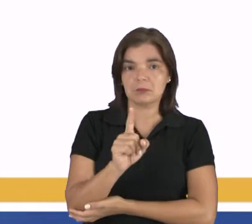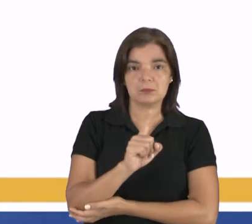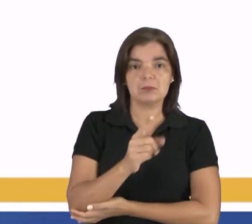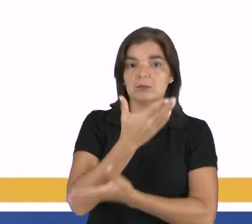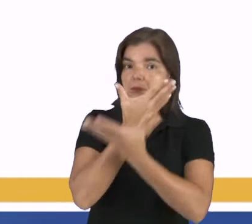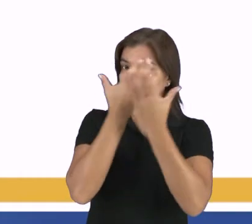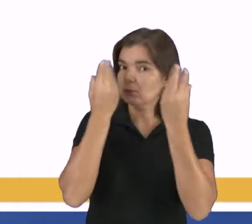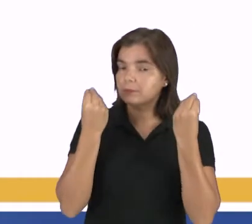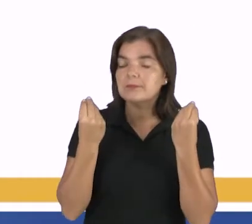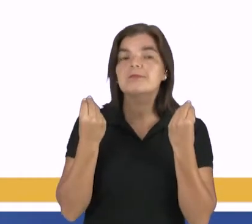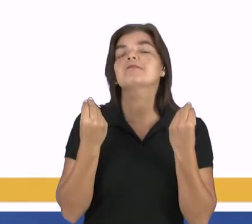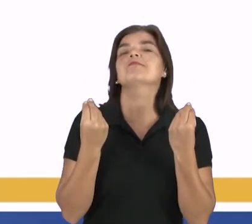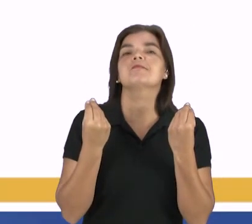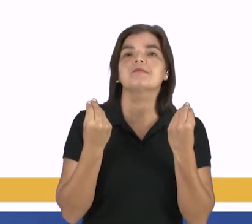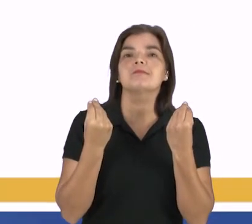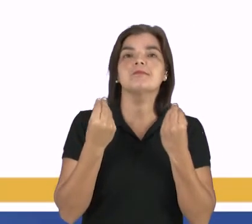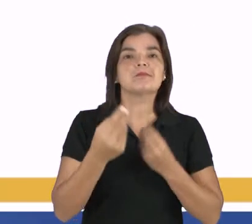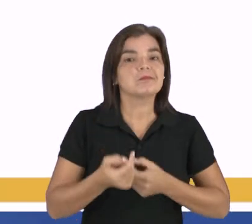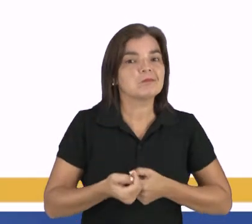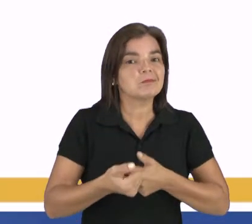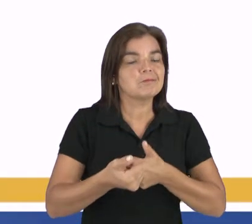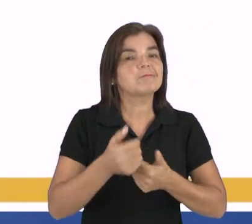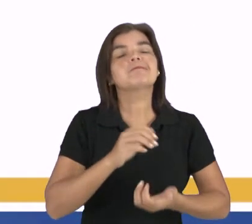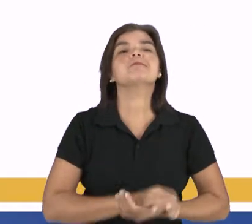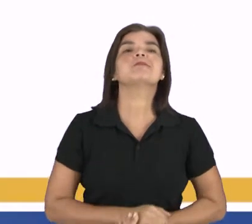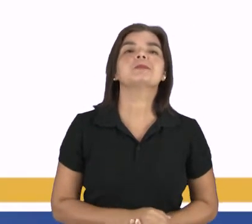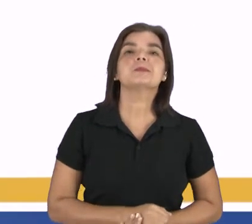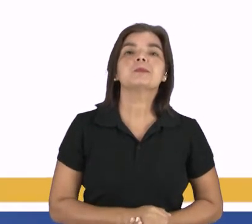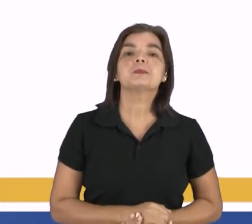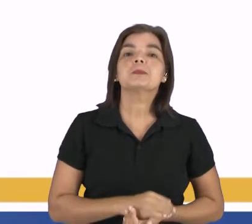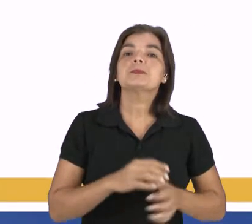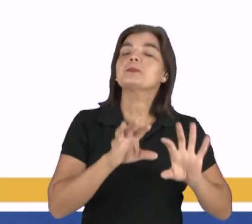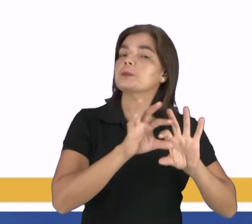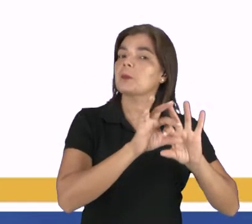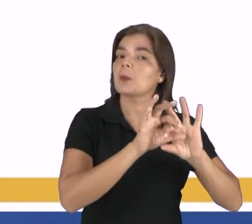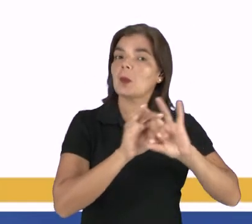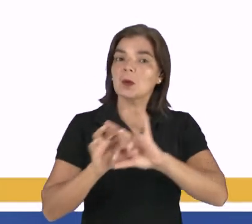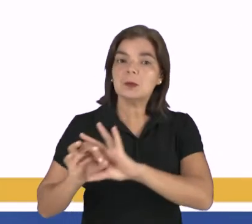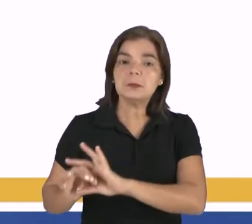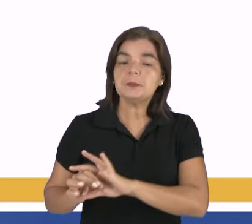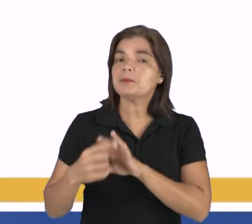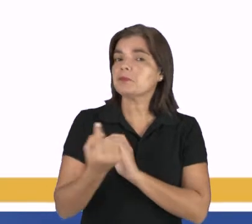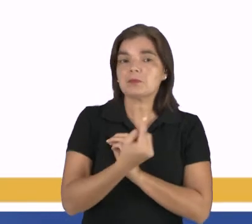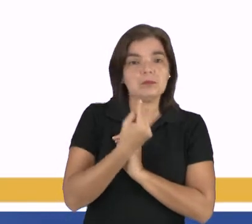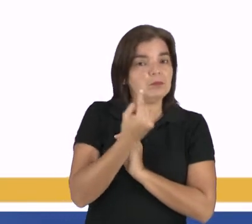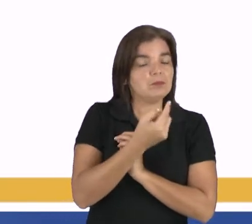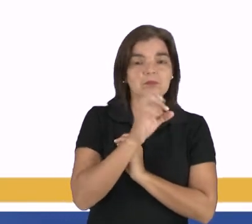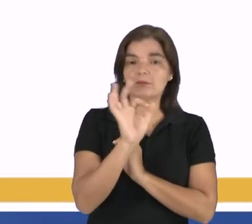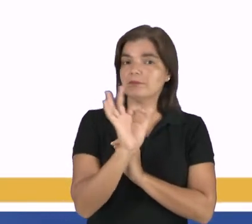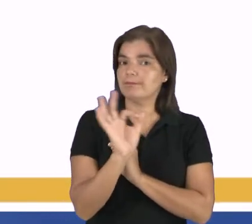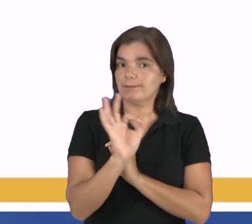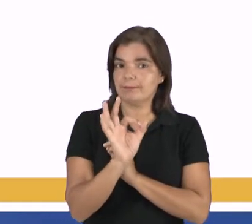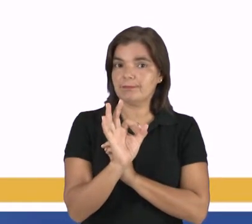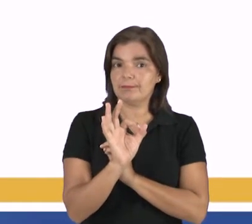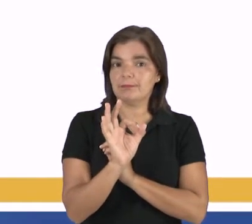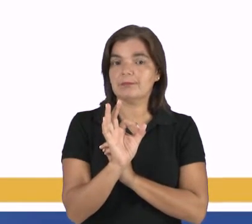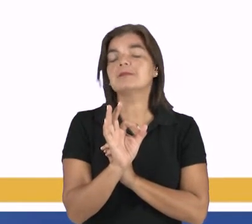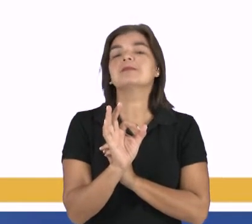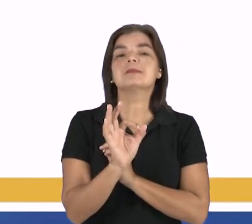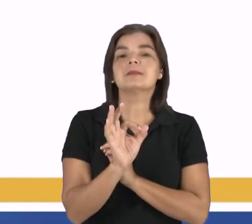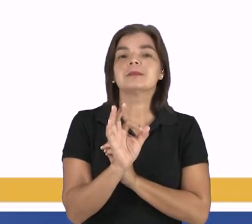Não se esqueça dessa dica. A coesão não funciona sozinha, ok,